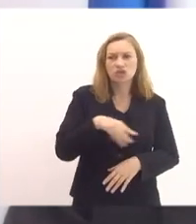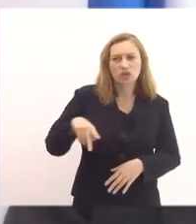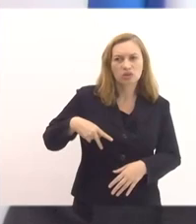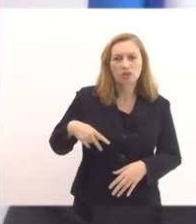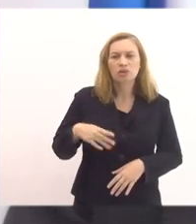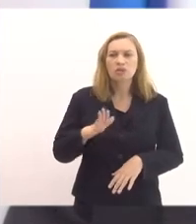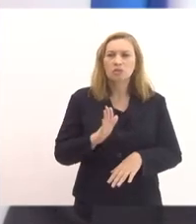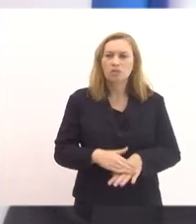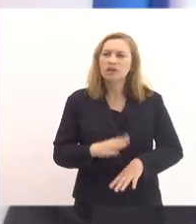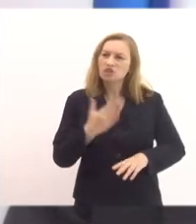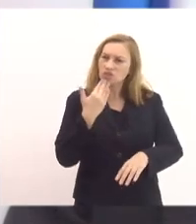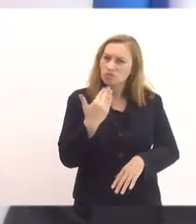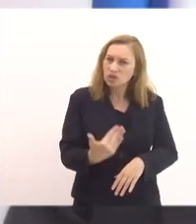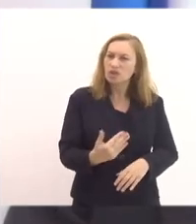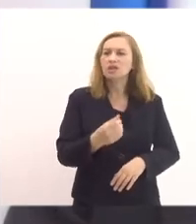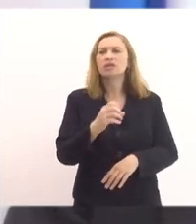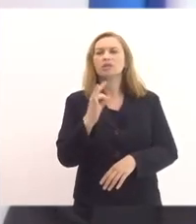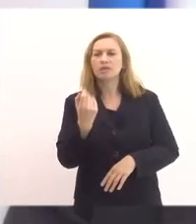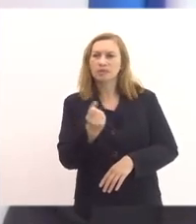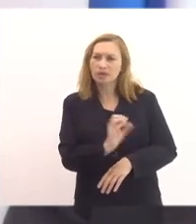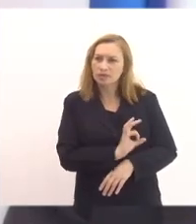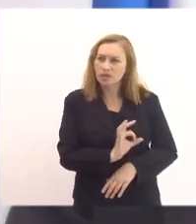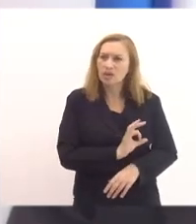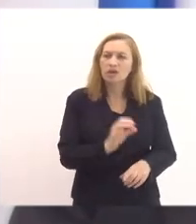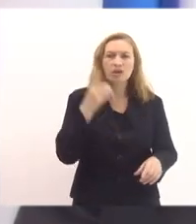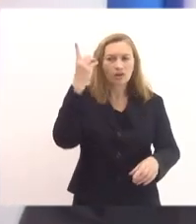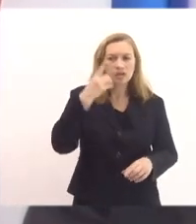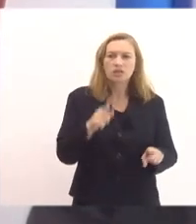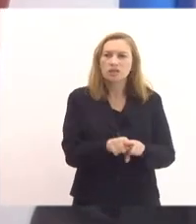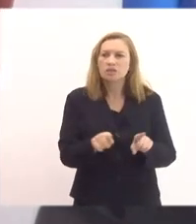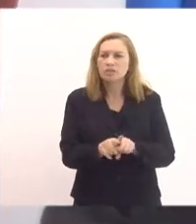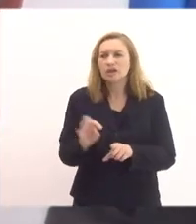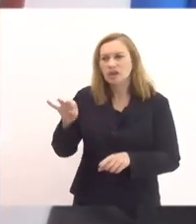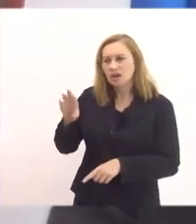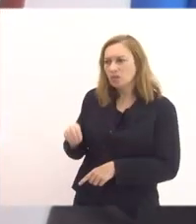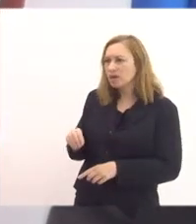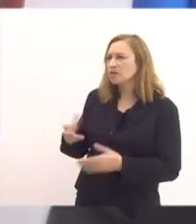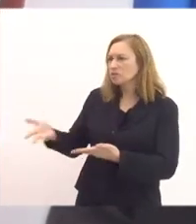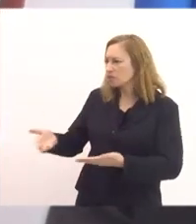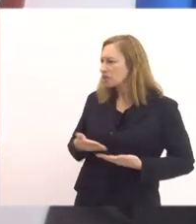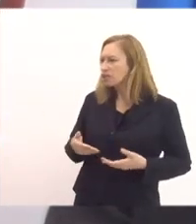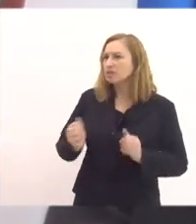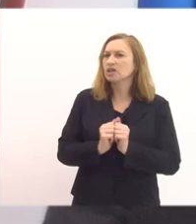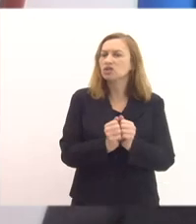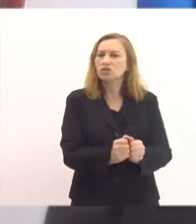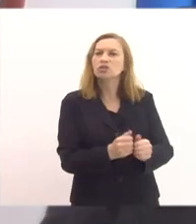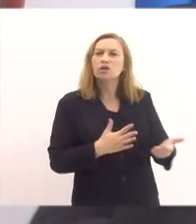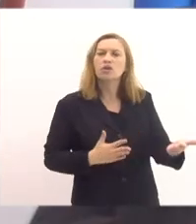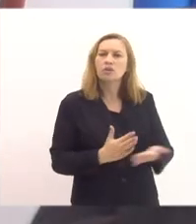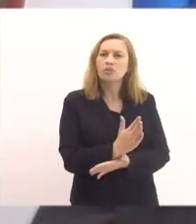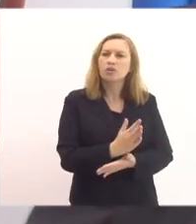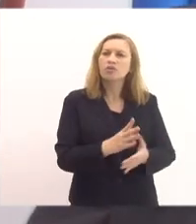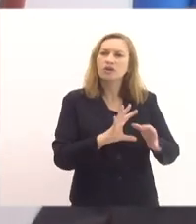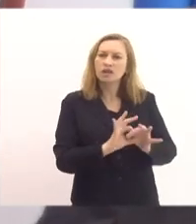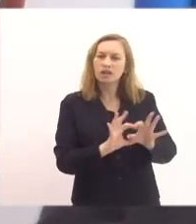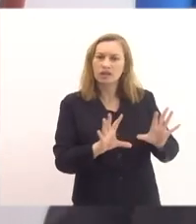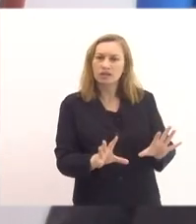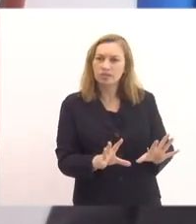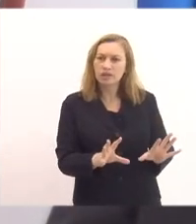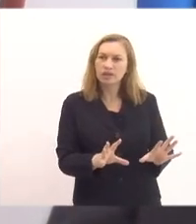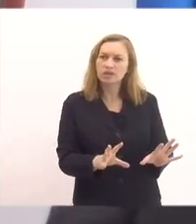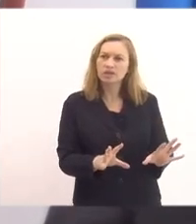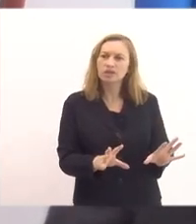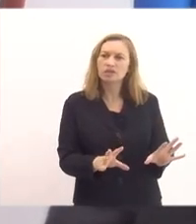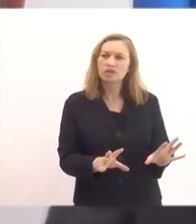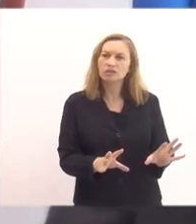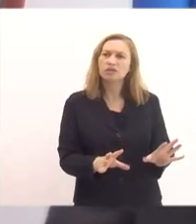mais que a gente já tenha pedido, a Marta Rocha também, e o Alberto desde já convidado para participar, que aí eu aprovo, dou legalidade, e nesse mesmo